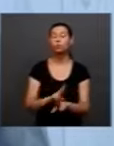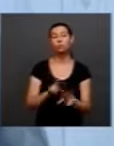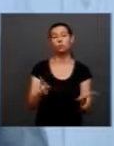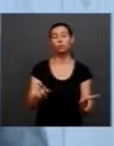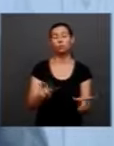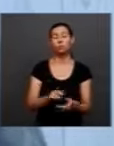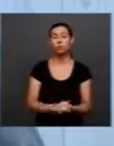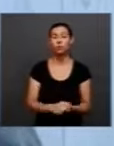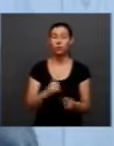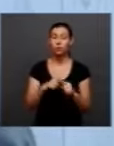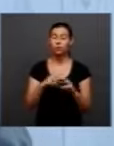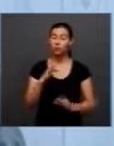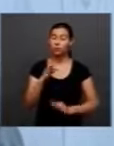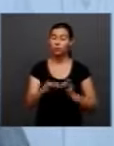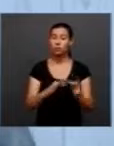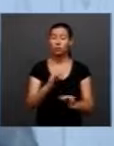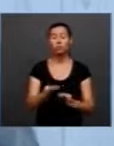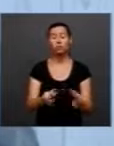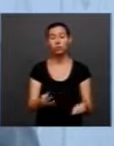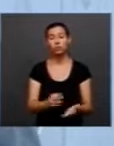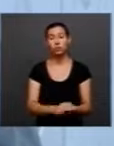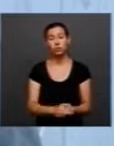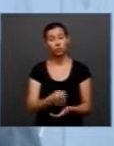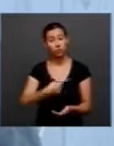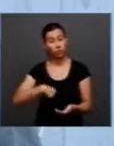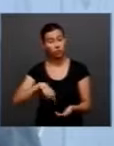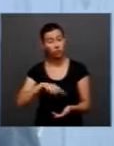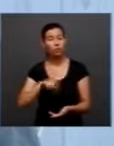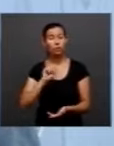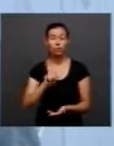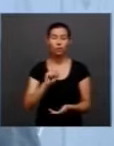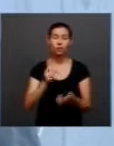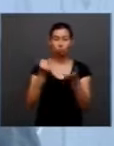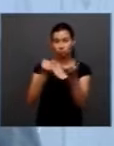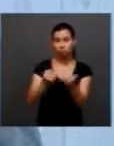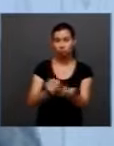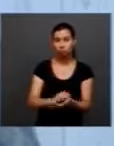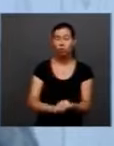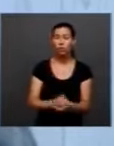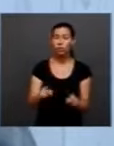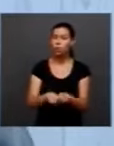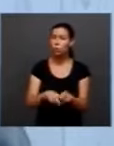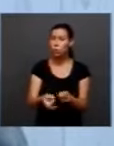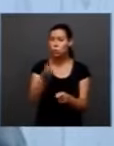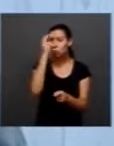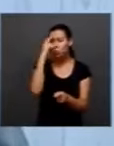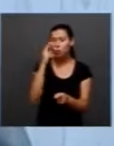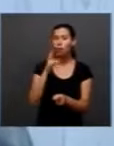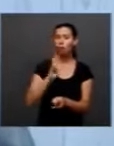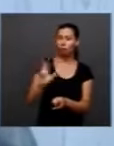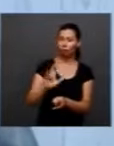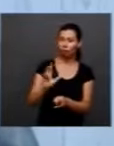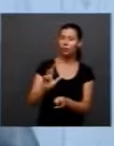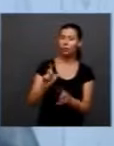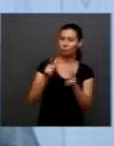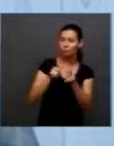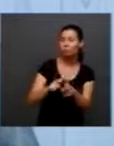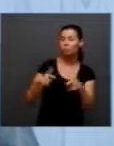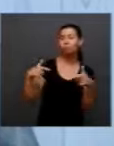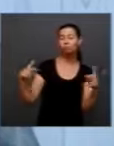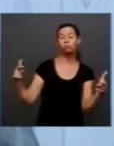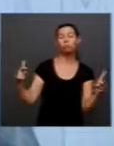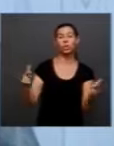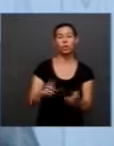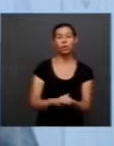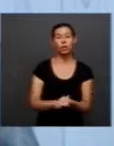até da tecnologia que a gente já colocou, da própria cultura gay que cresce a cada momento, eu acho que